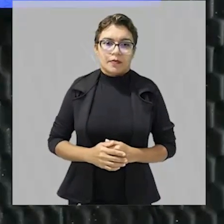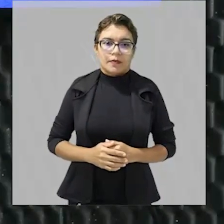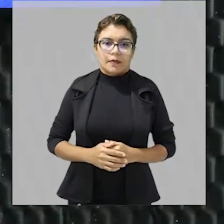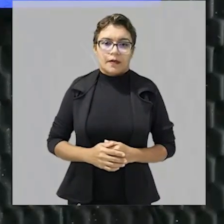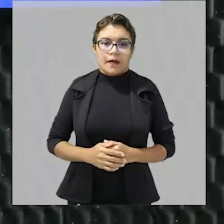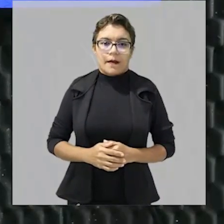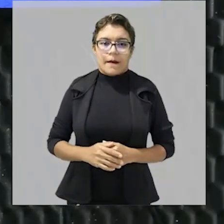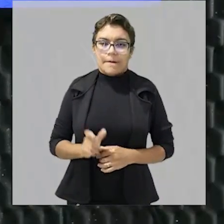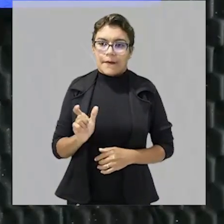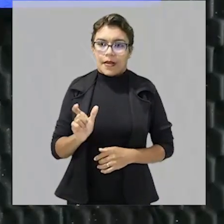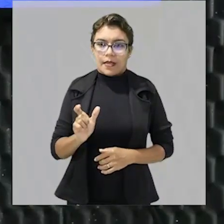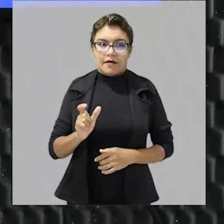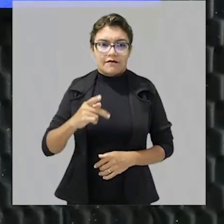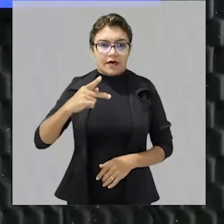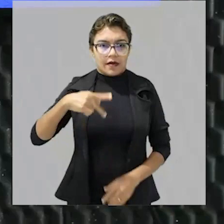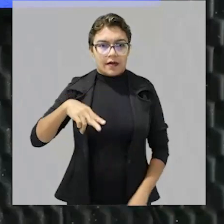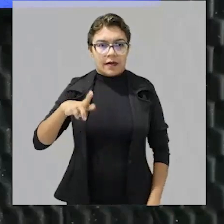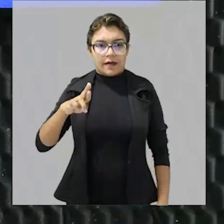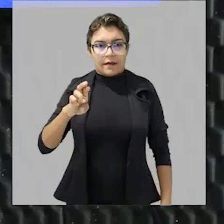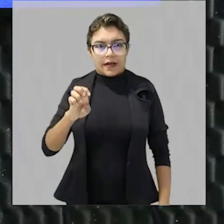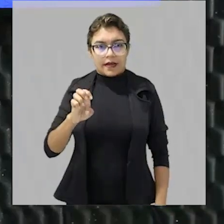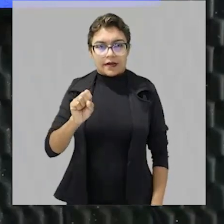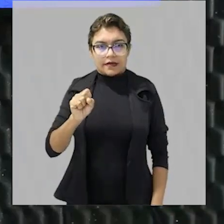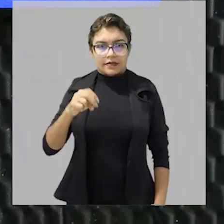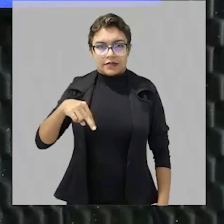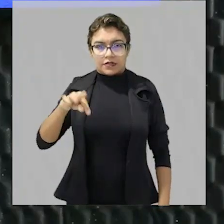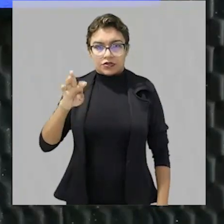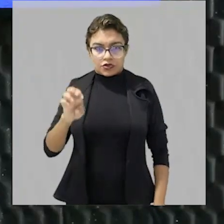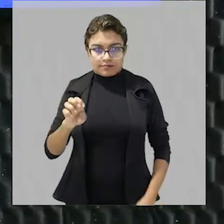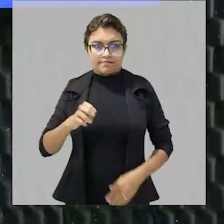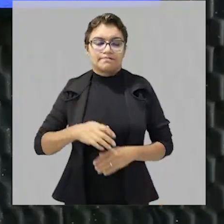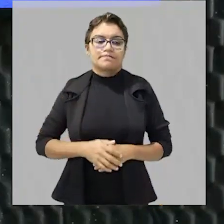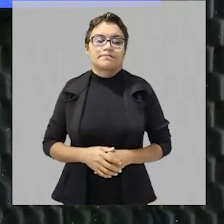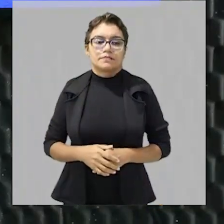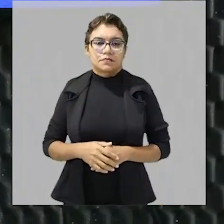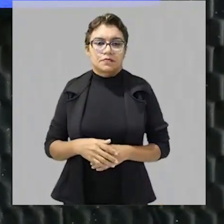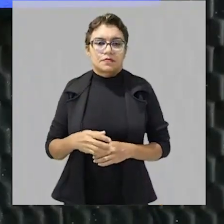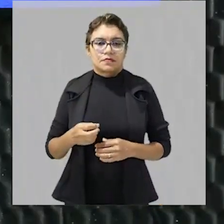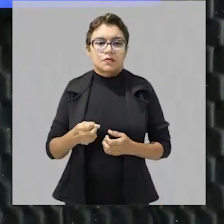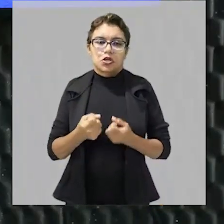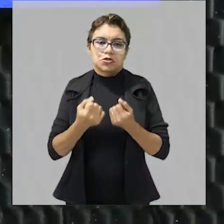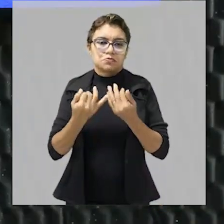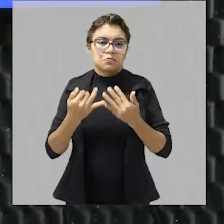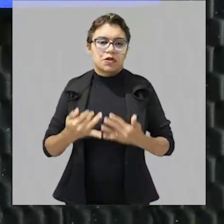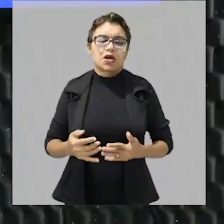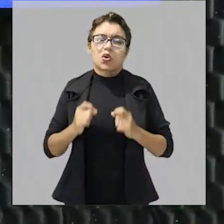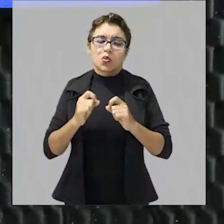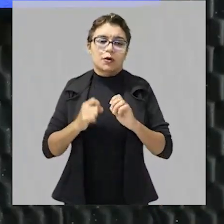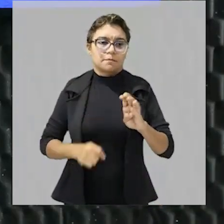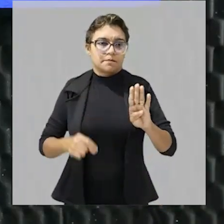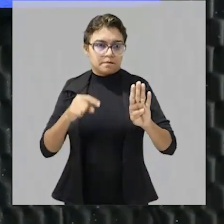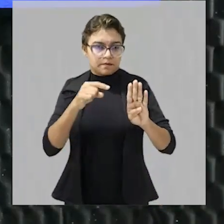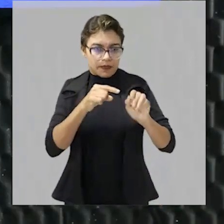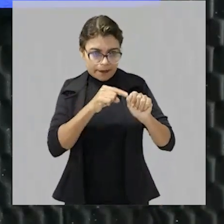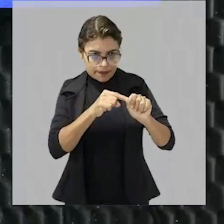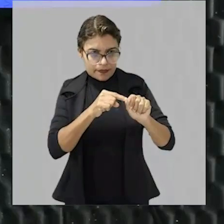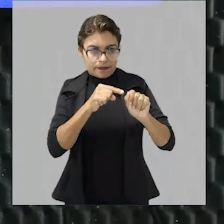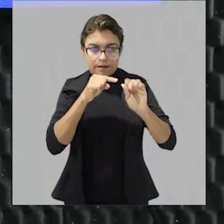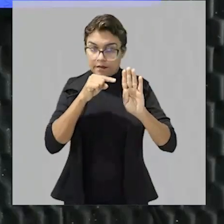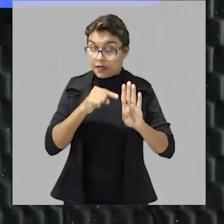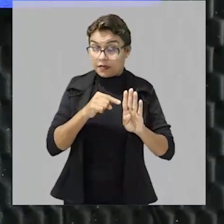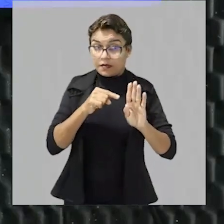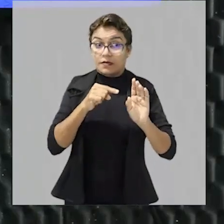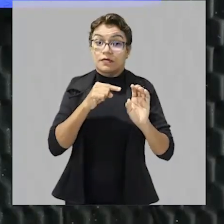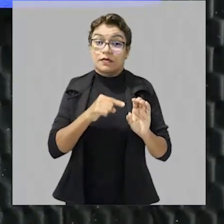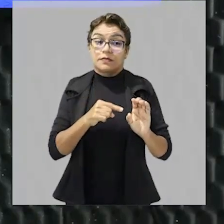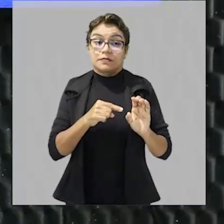HIV, influenza e hepatite C, é uma herança desses o nome bonitinho, né?